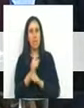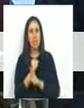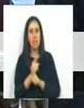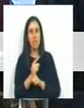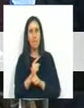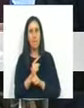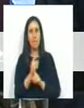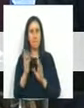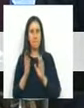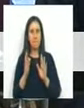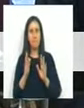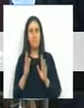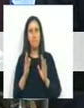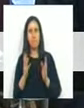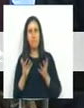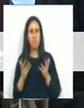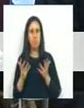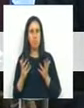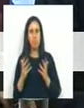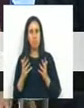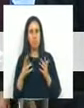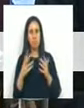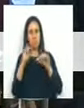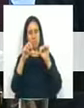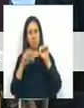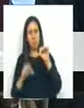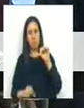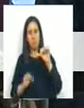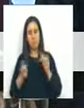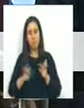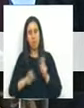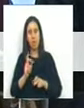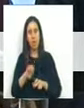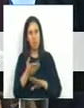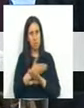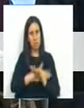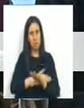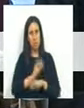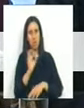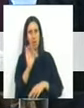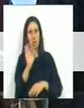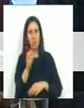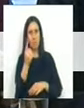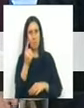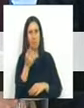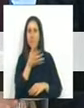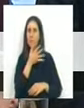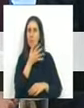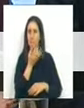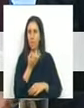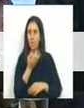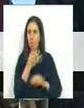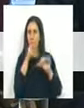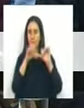de tentar fazer aqui, de alguma maneira, um plano mais corrido sobre o que foi acontecendo, dar nota de uma afirmação que fez na